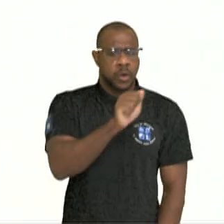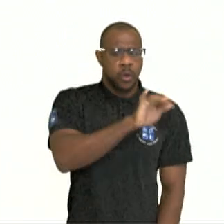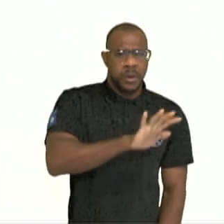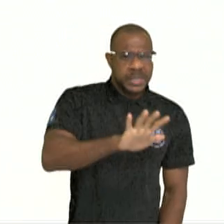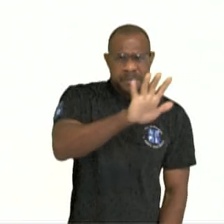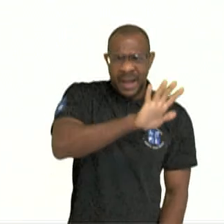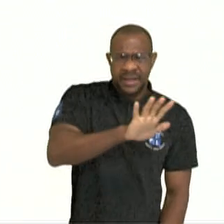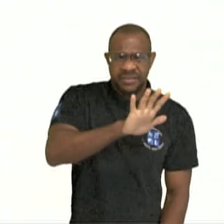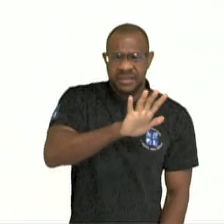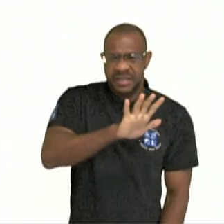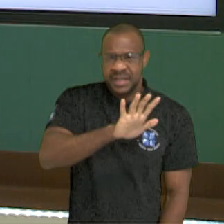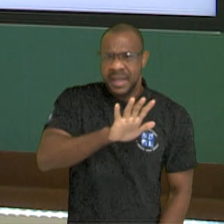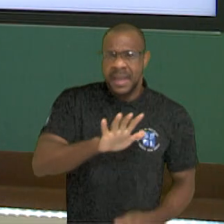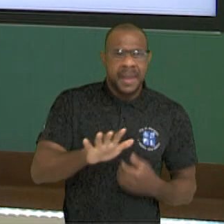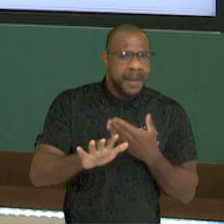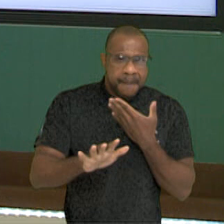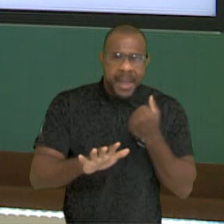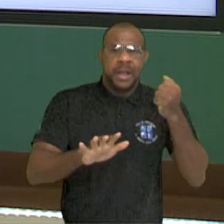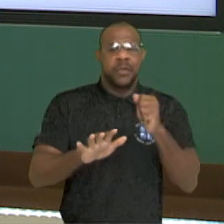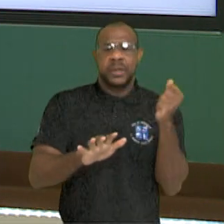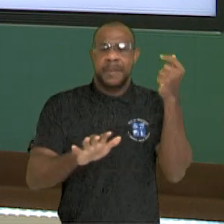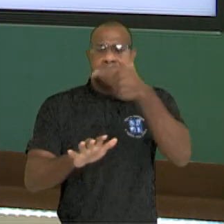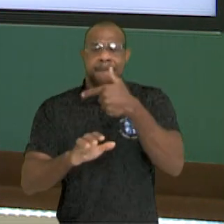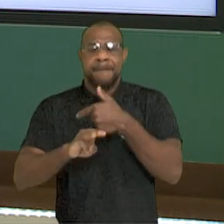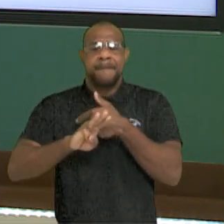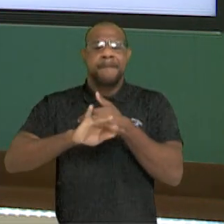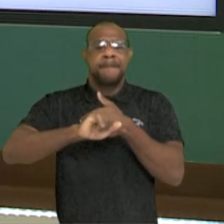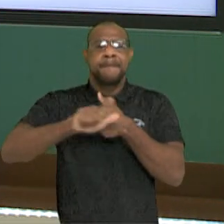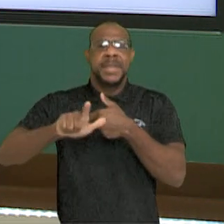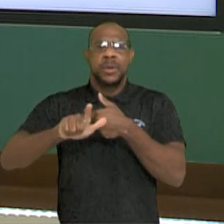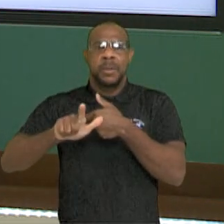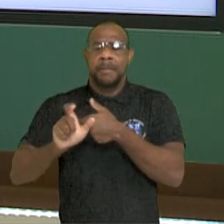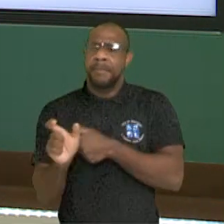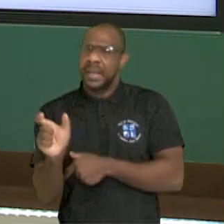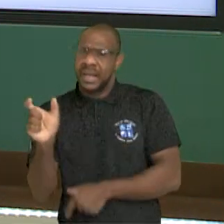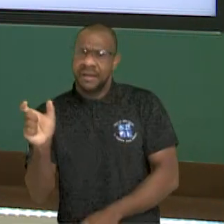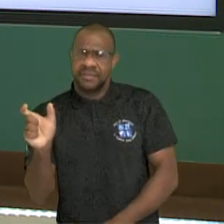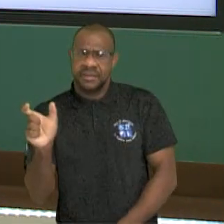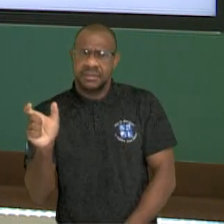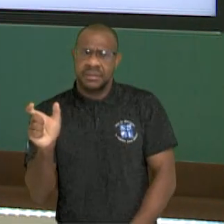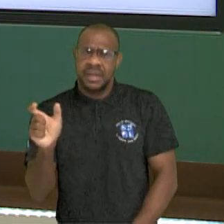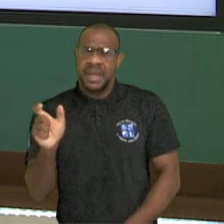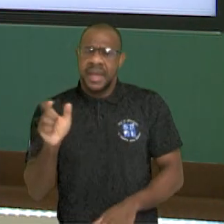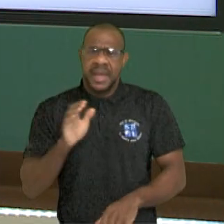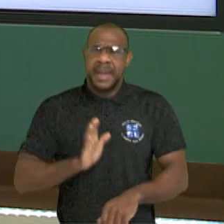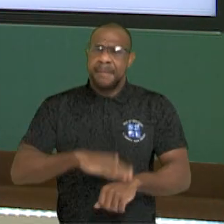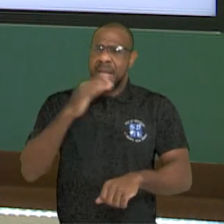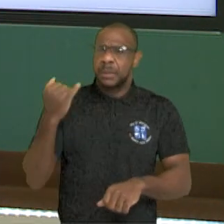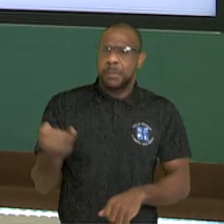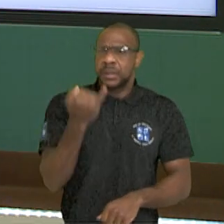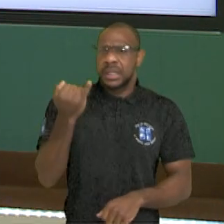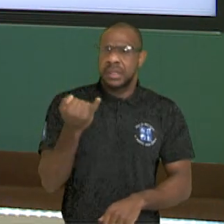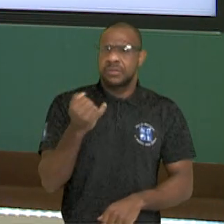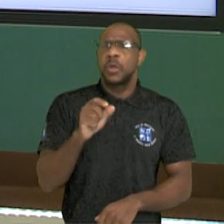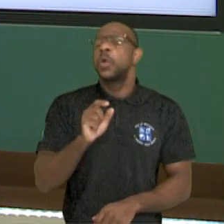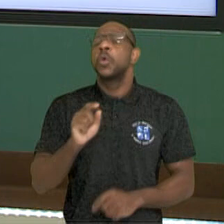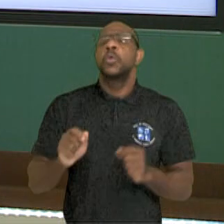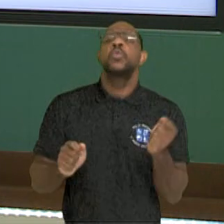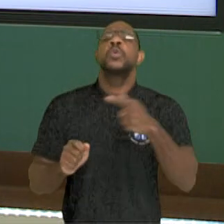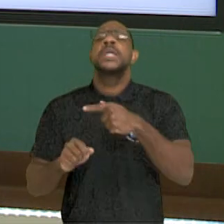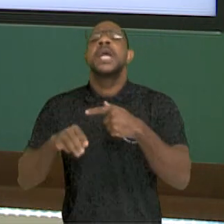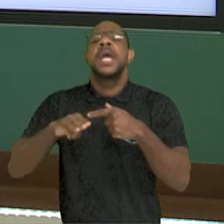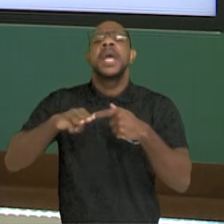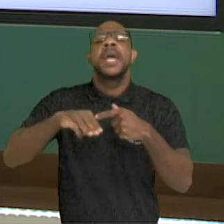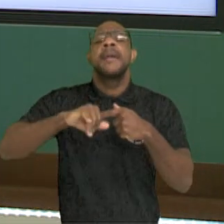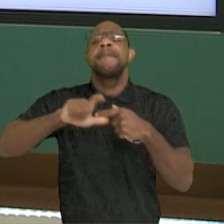1000 palavras? E aí, você já ouviu falar sobre isso? Uma imagem vale mais que 1000 palavras. Quando